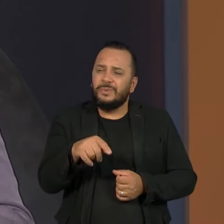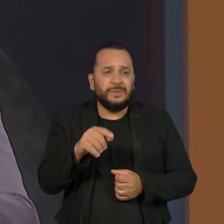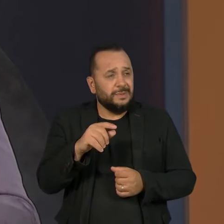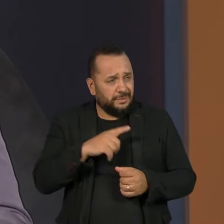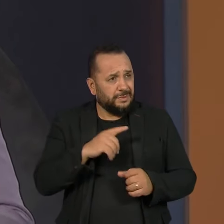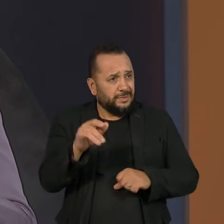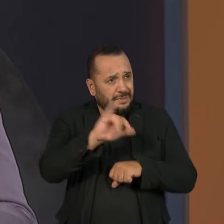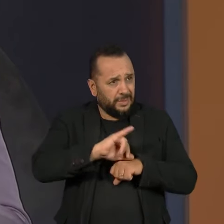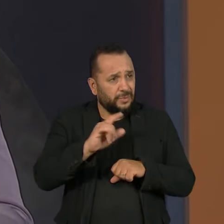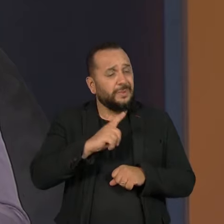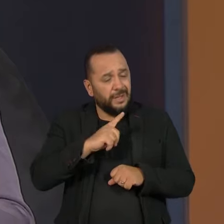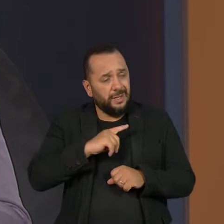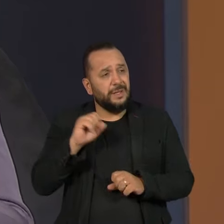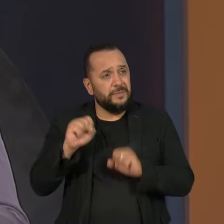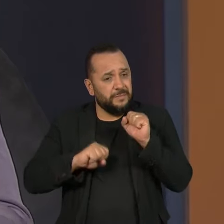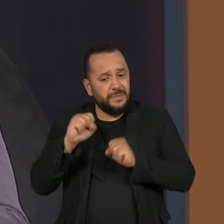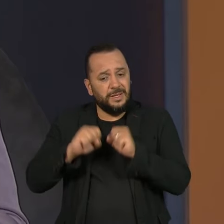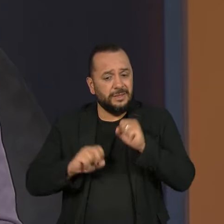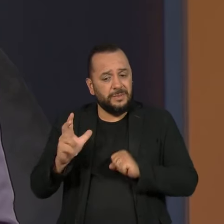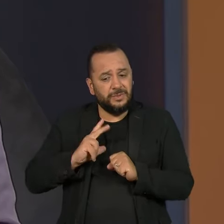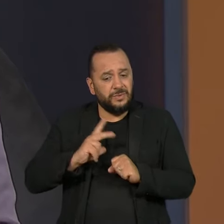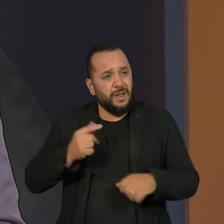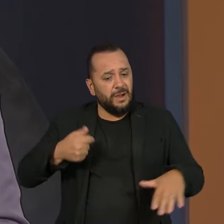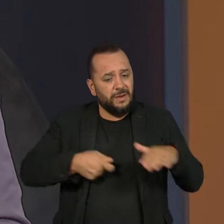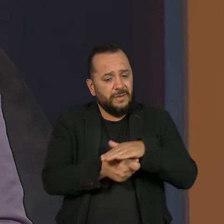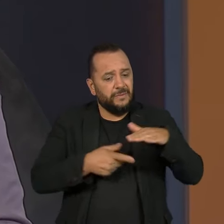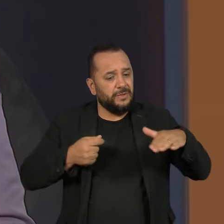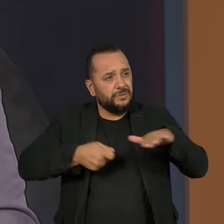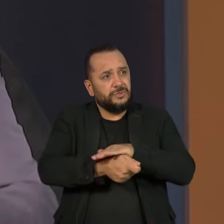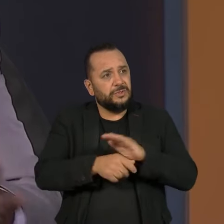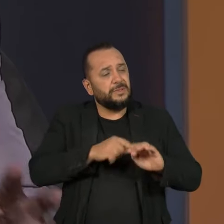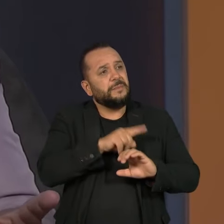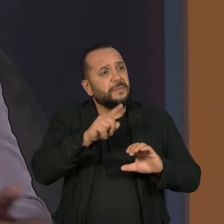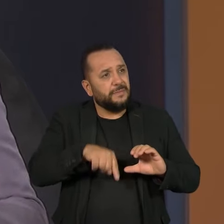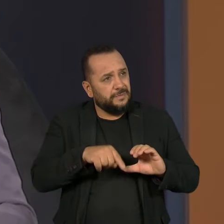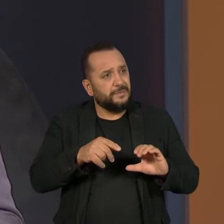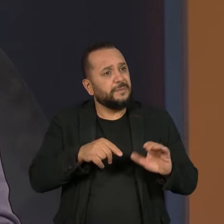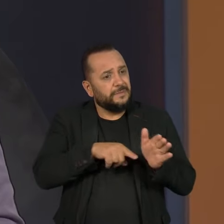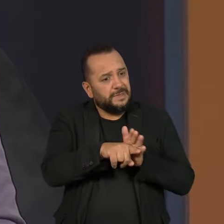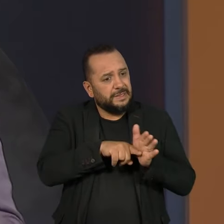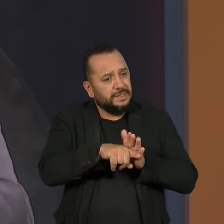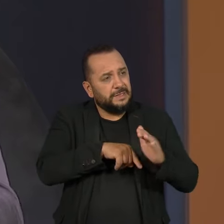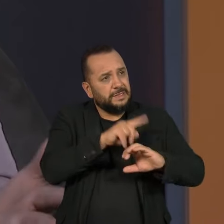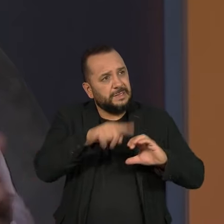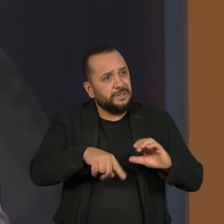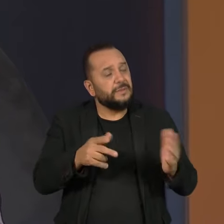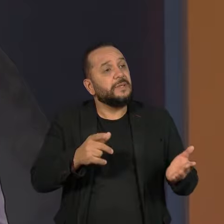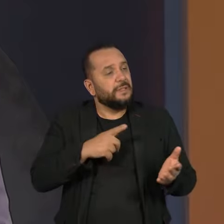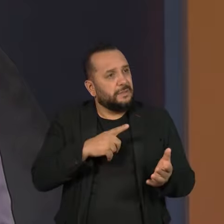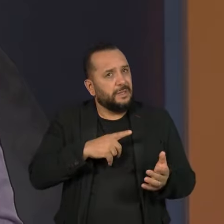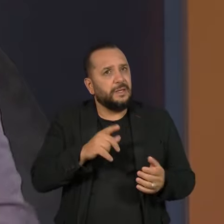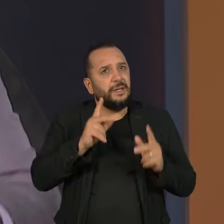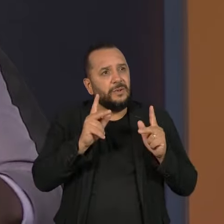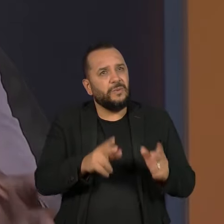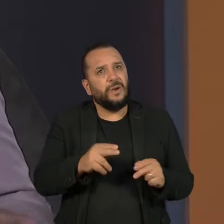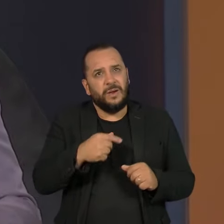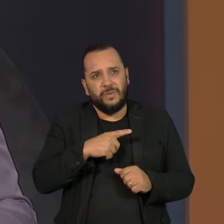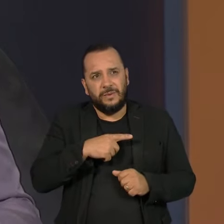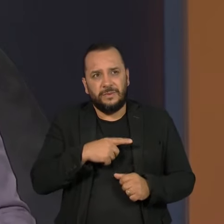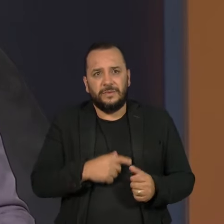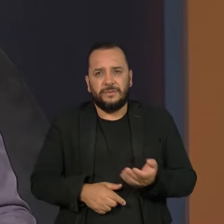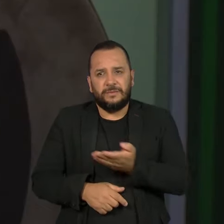corporativo investindo muito intensamente na pesquisa, criando espaços específicos. Nós temos o caso, por exemplo, né, do Vale